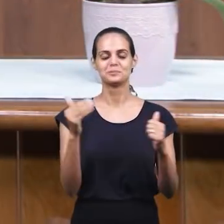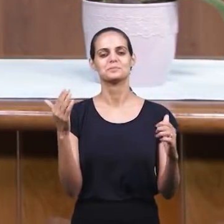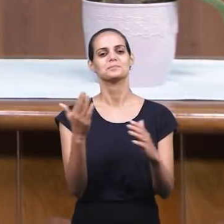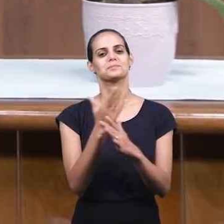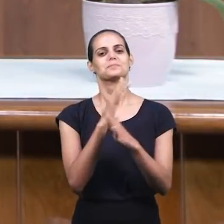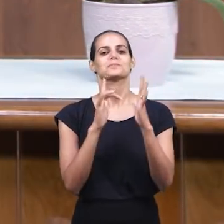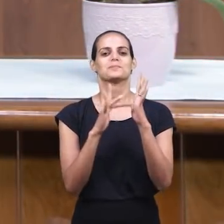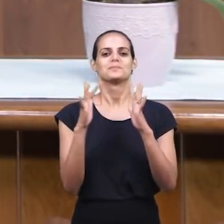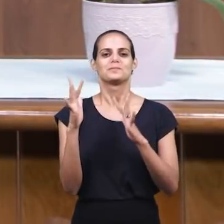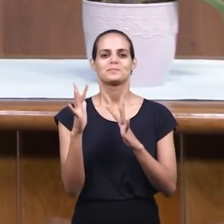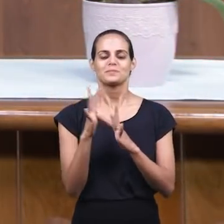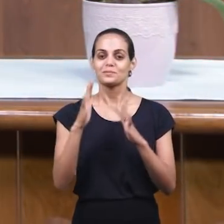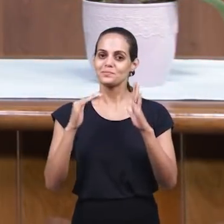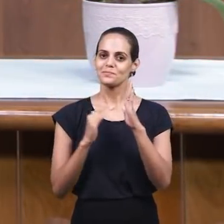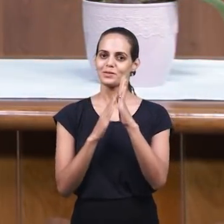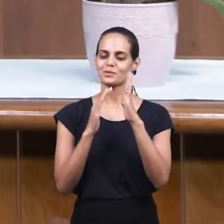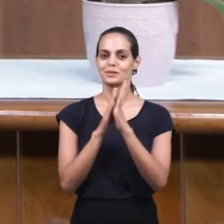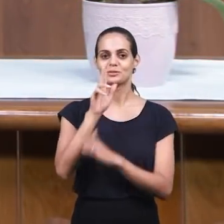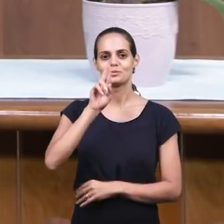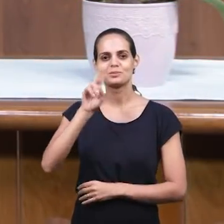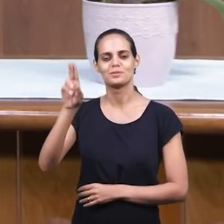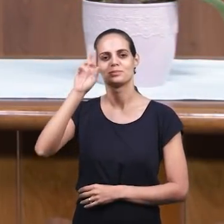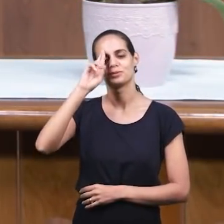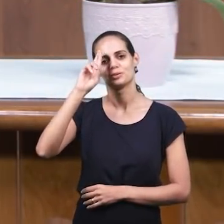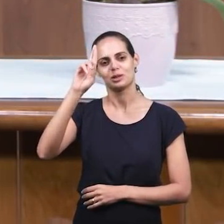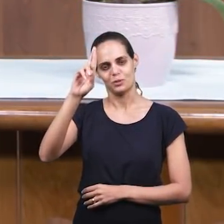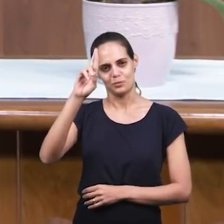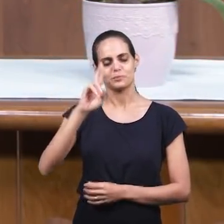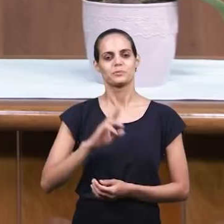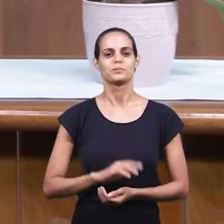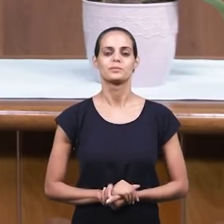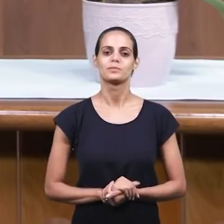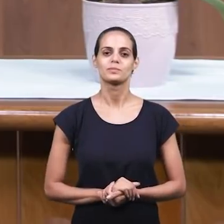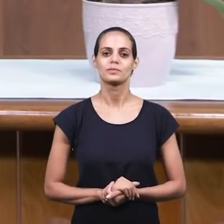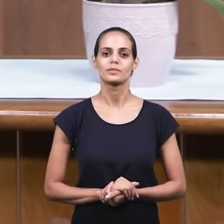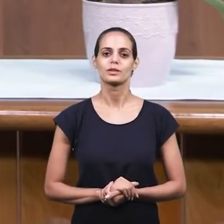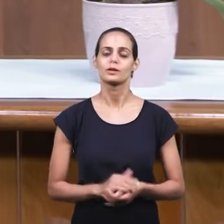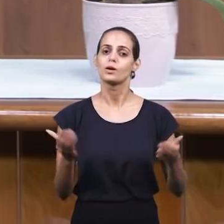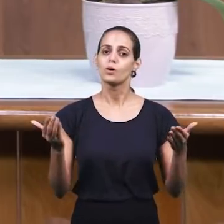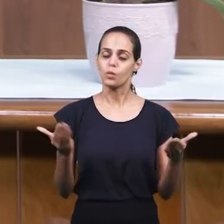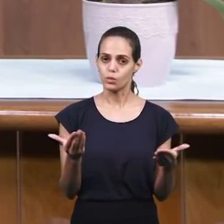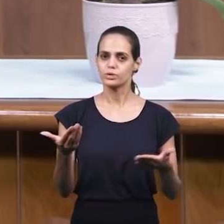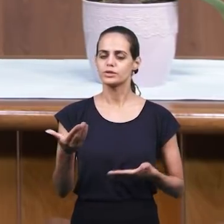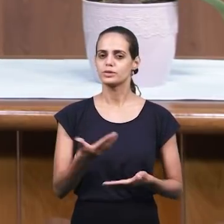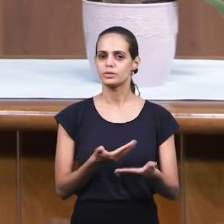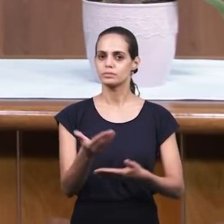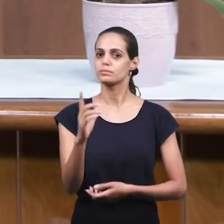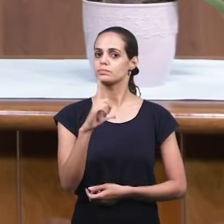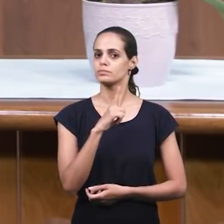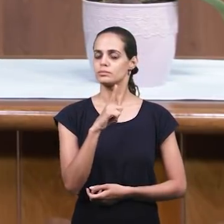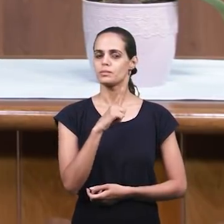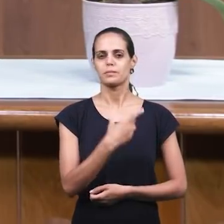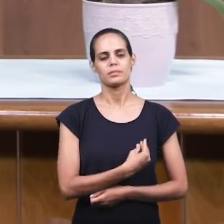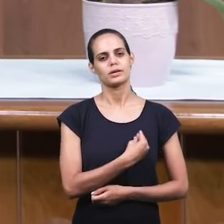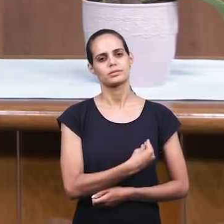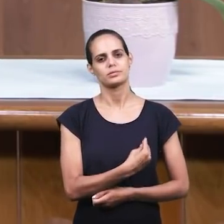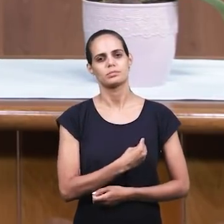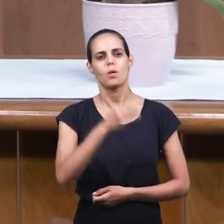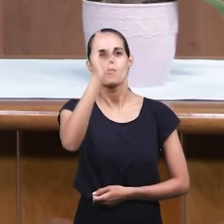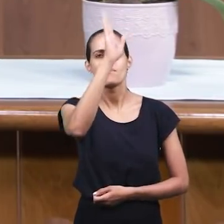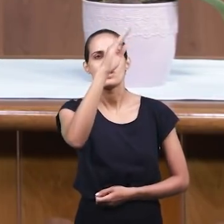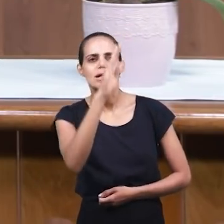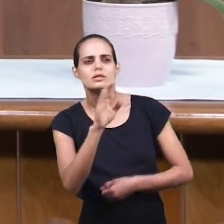Glória a Jesus, louvado seja o nome do Senhor. Muito bem, irmãos, nós temos aqui hoje participações de irmãos de diversos